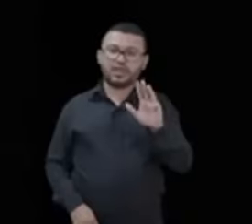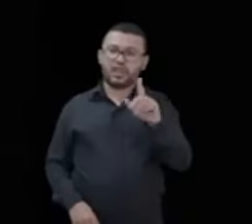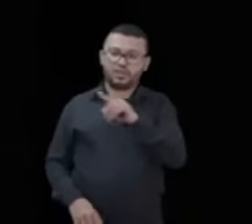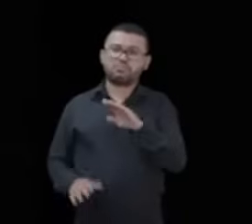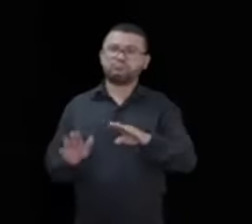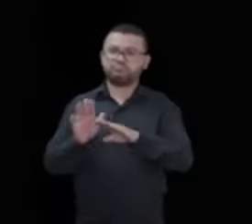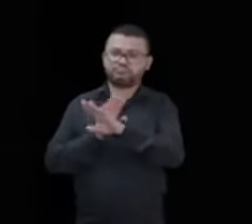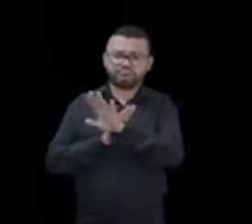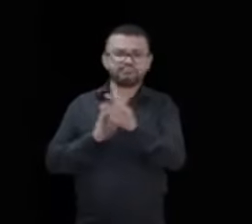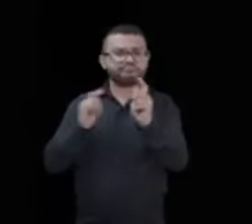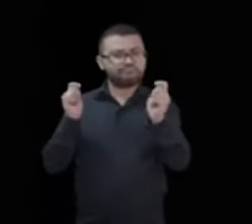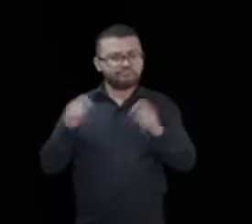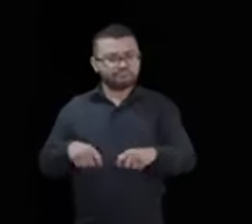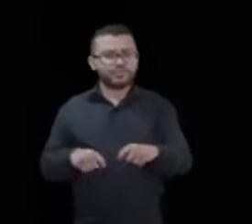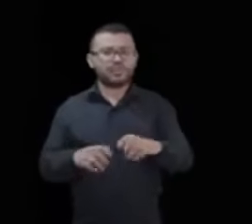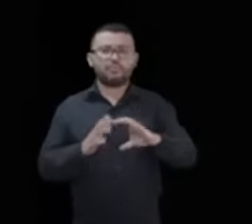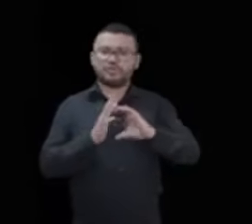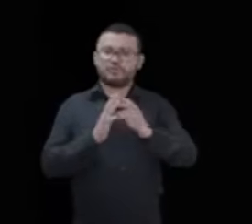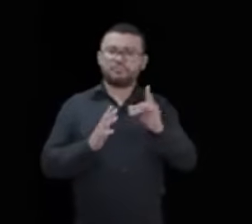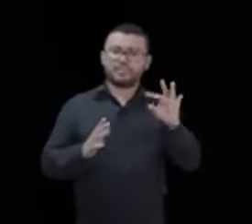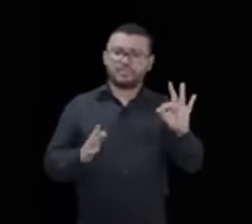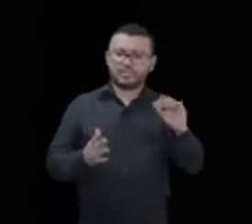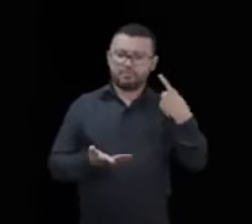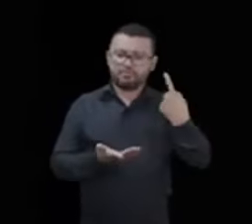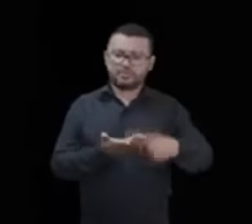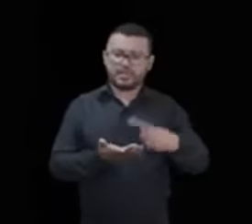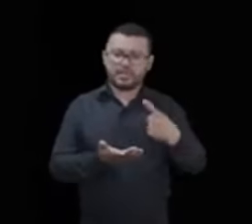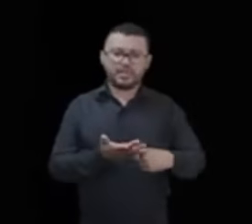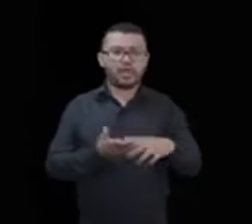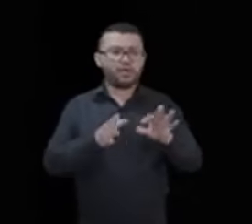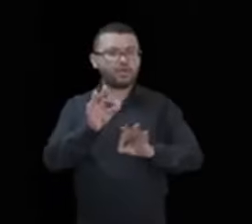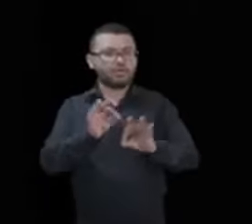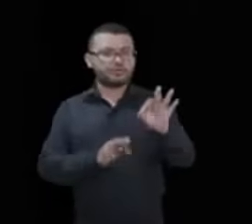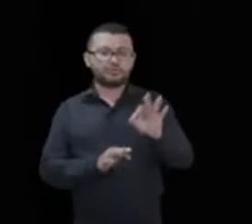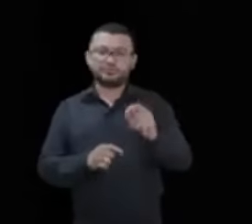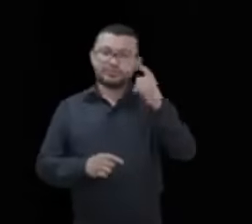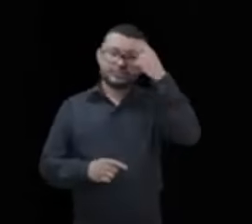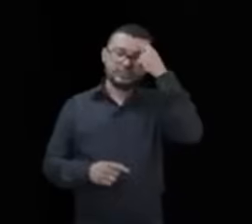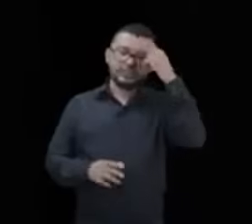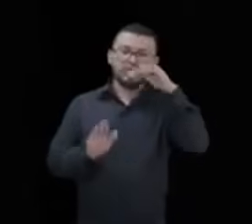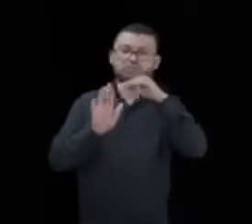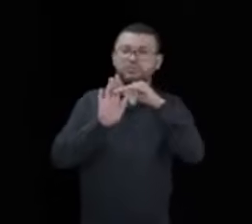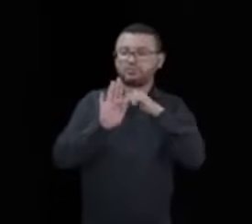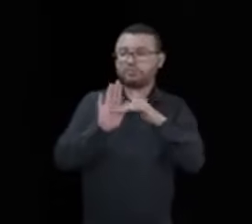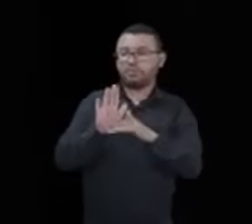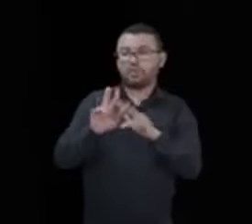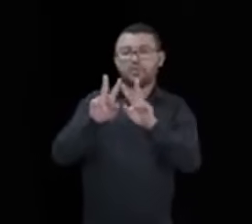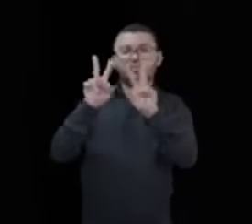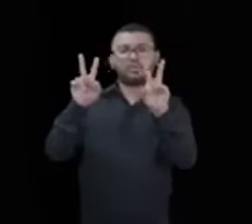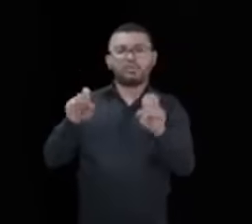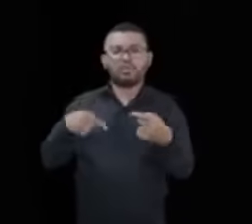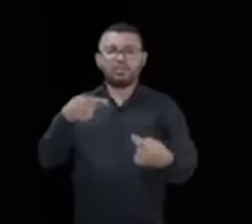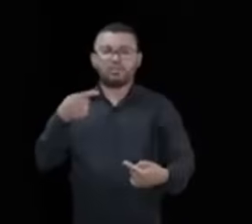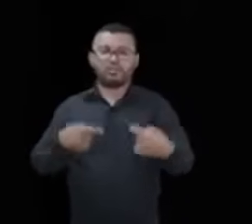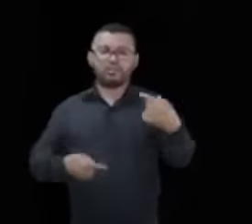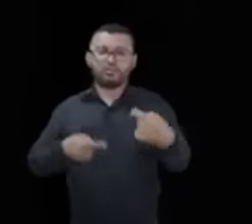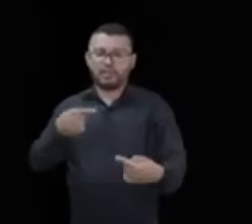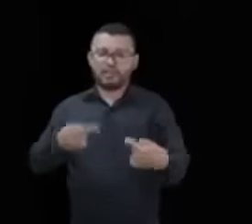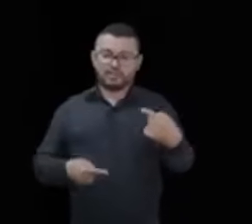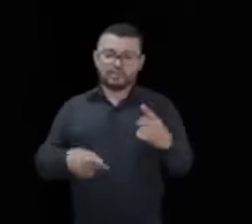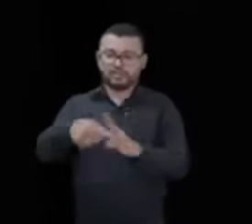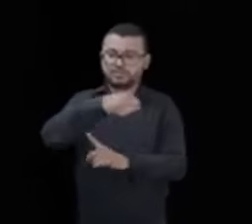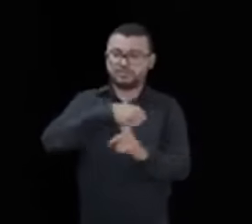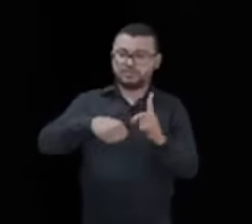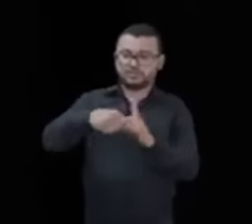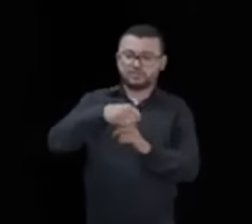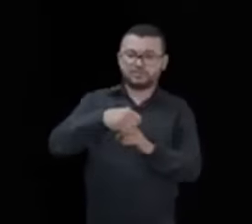não tenha que ter a sua agenda, que a gente não tenha que ter uma agenda de debate com a sociedade brasileira,